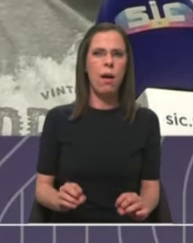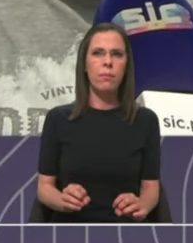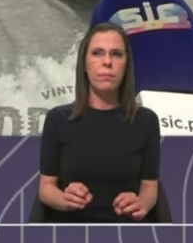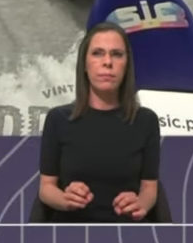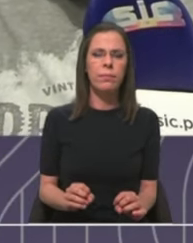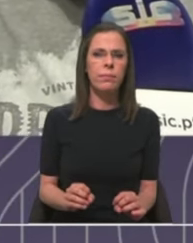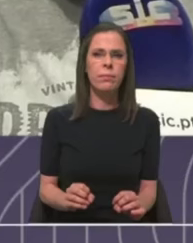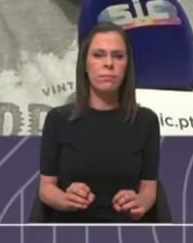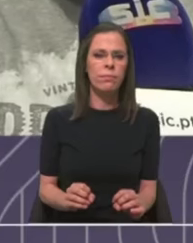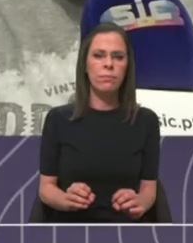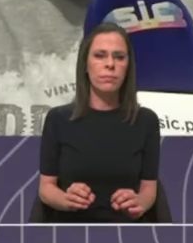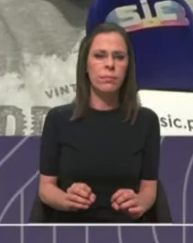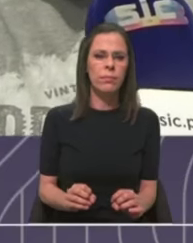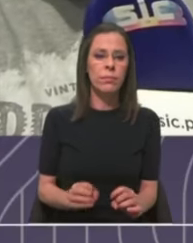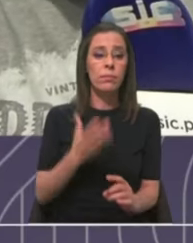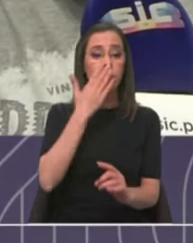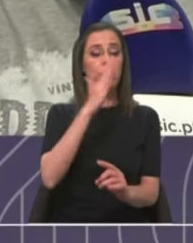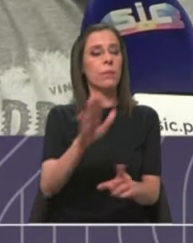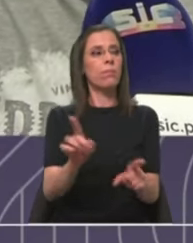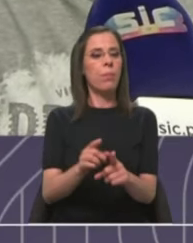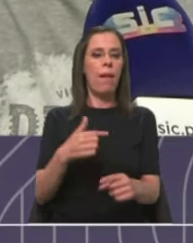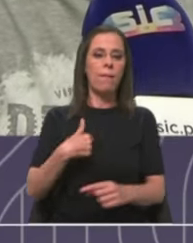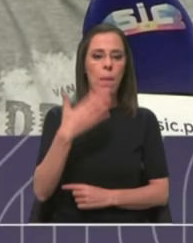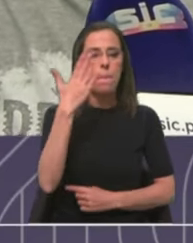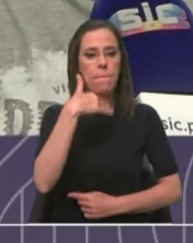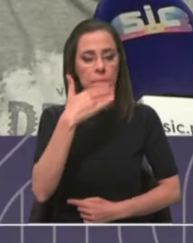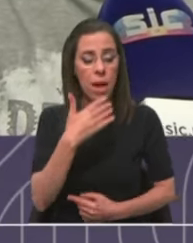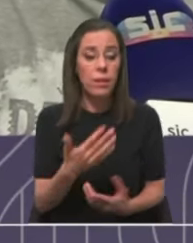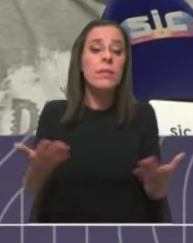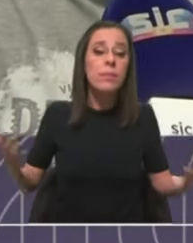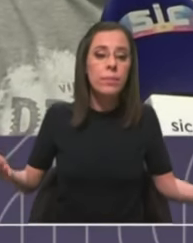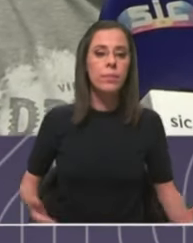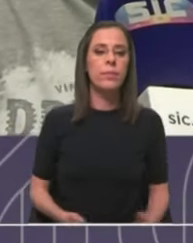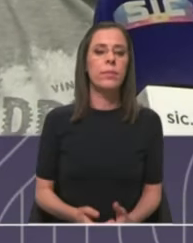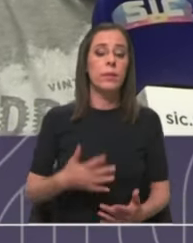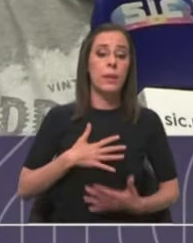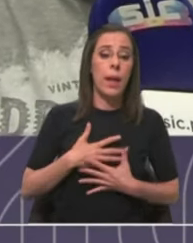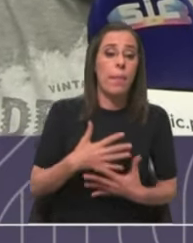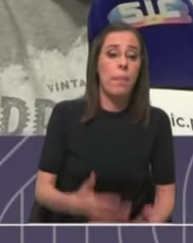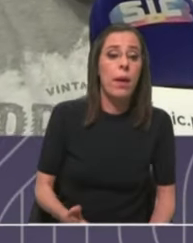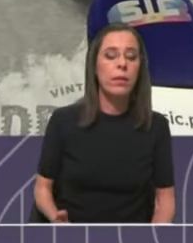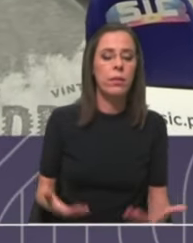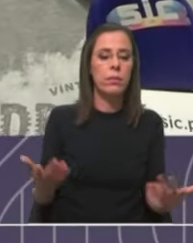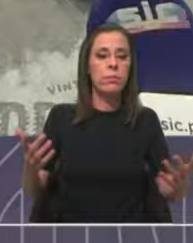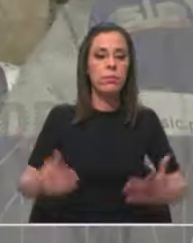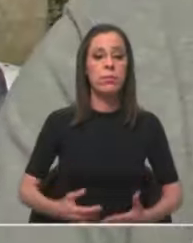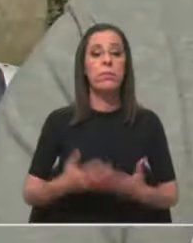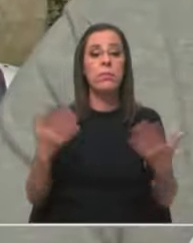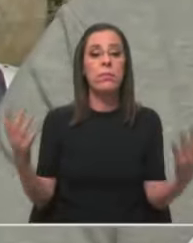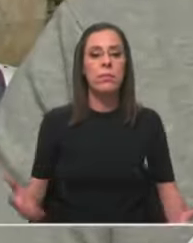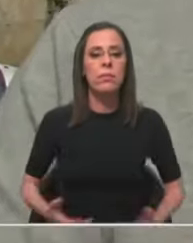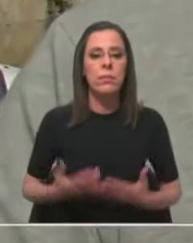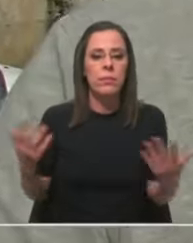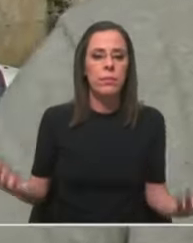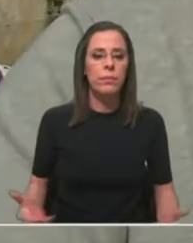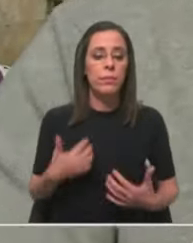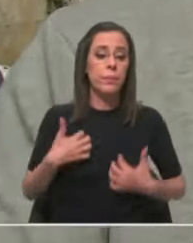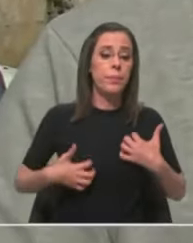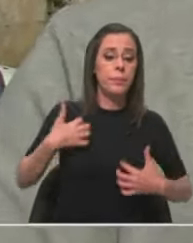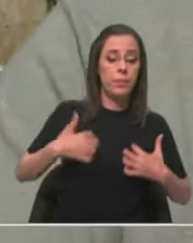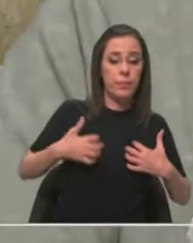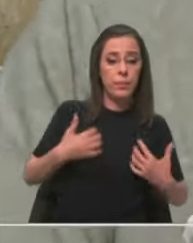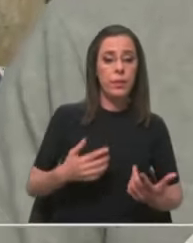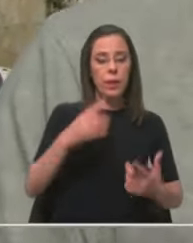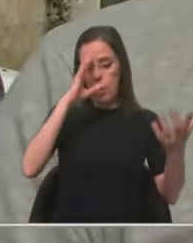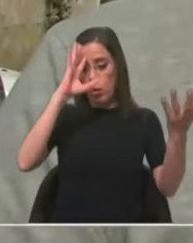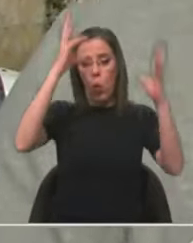não teve a reação de dizer eu fiz mal, mas olha, tenho pena, foi um ato de desespero, de